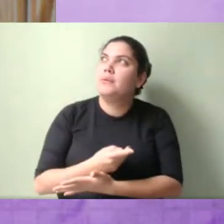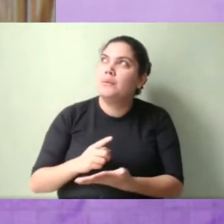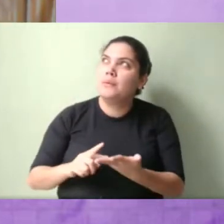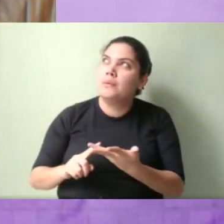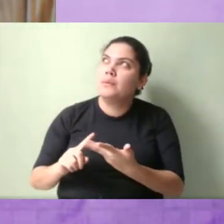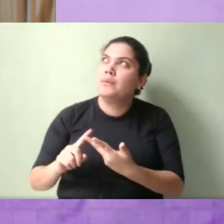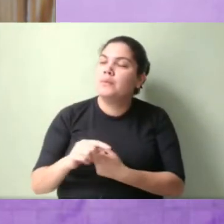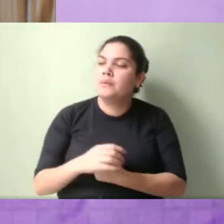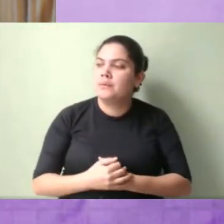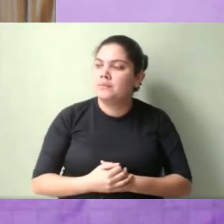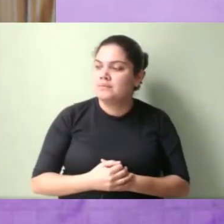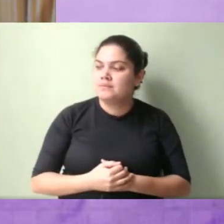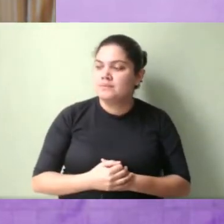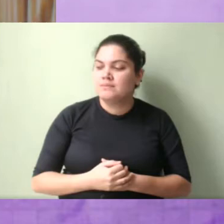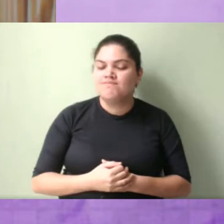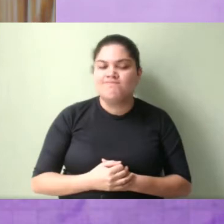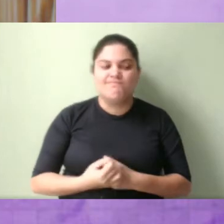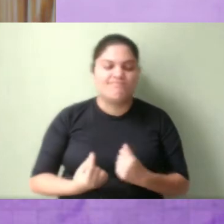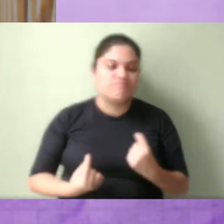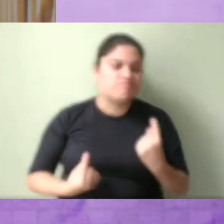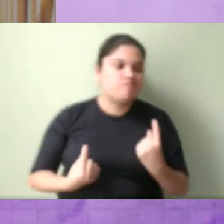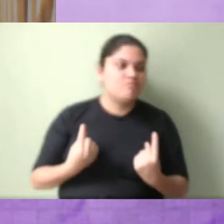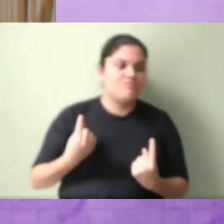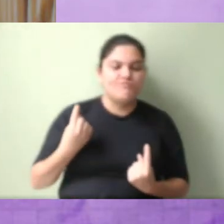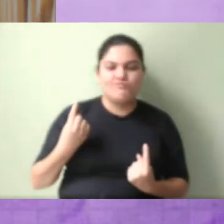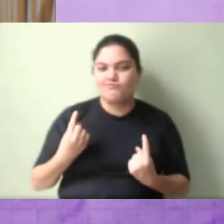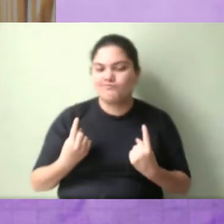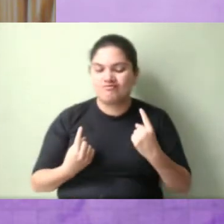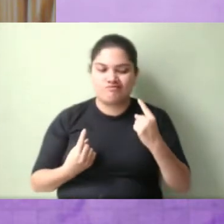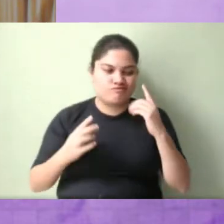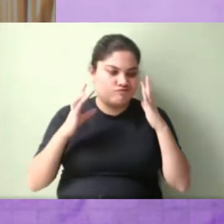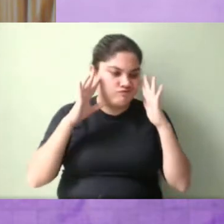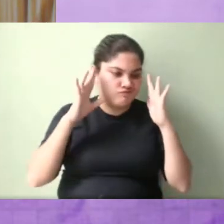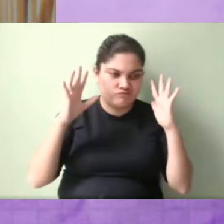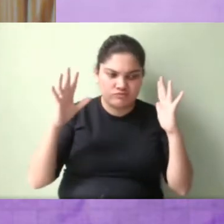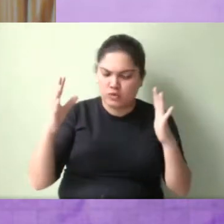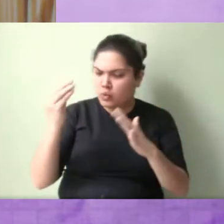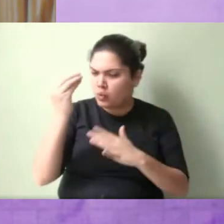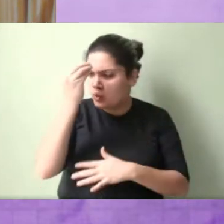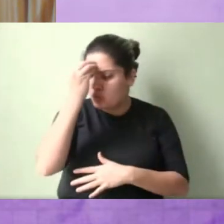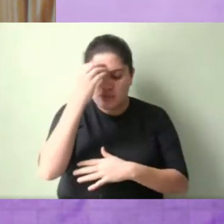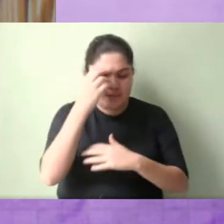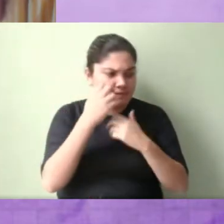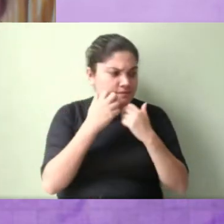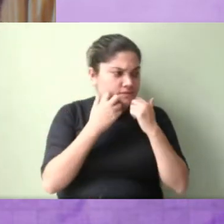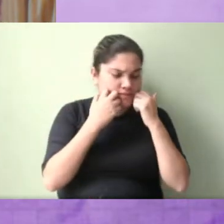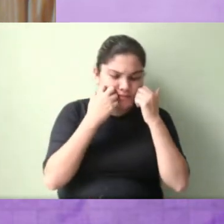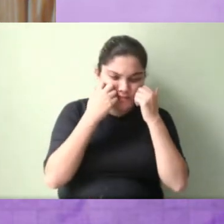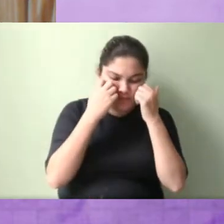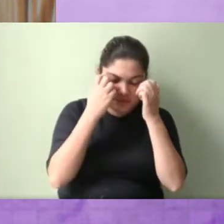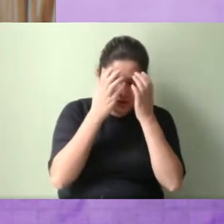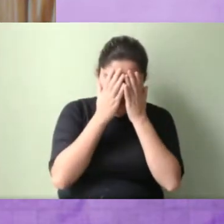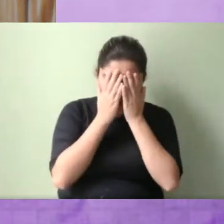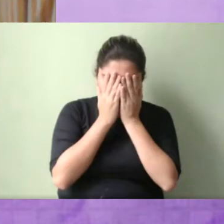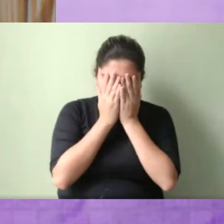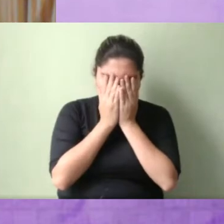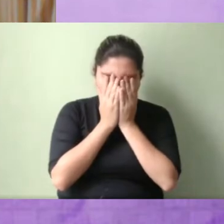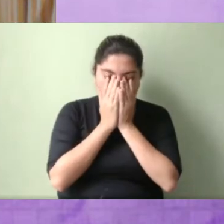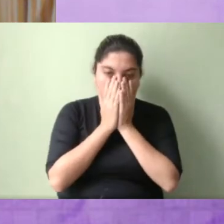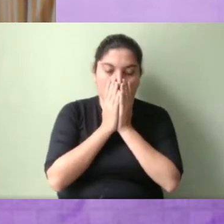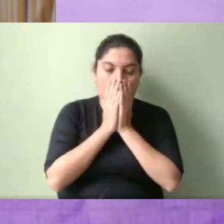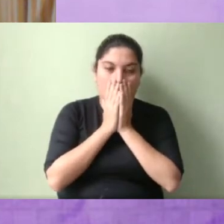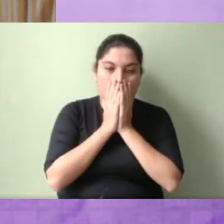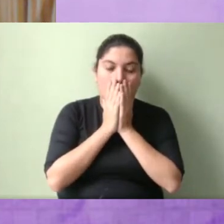te assedia, né? E você se sente especial e você não consegue identificar direito o que é aquilo. E entra